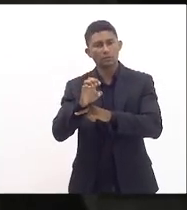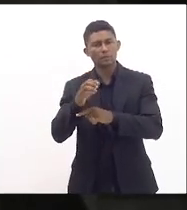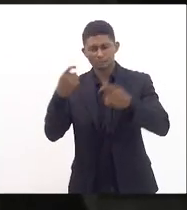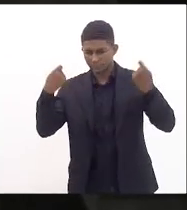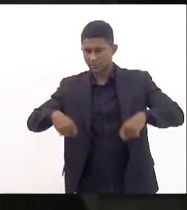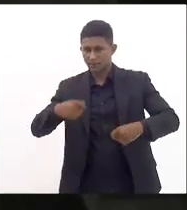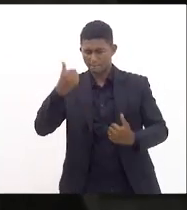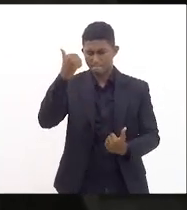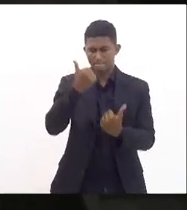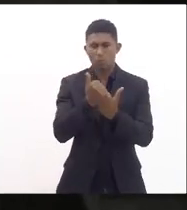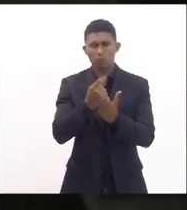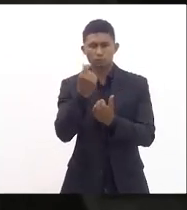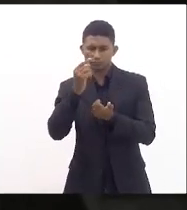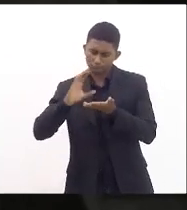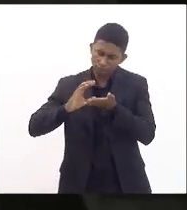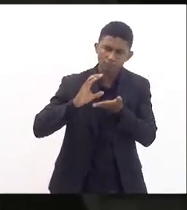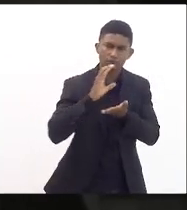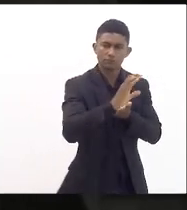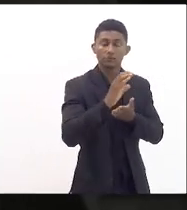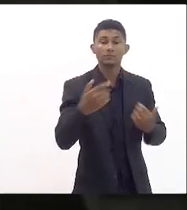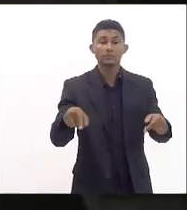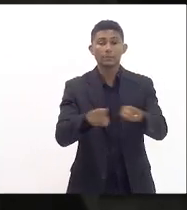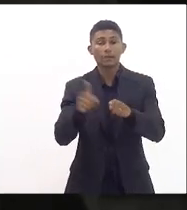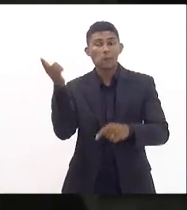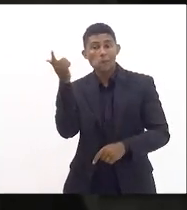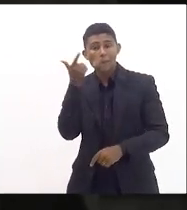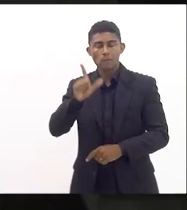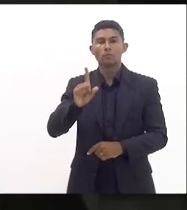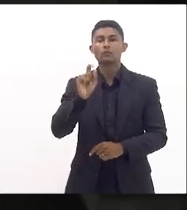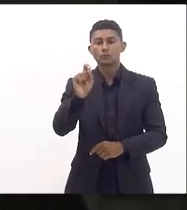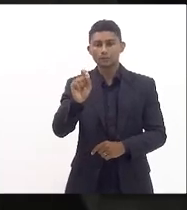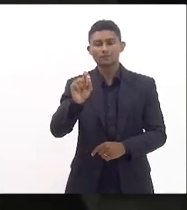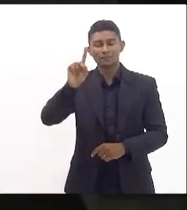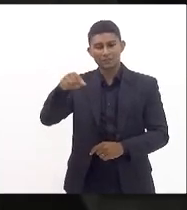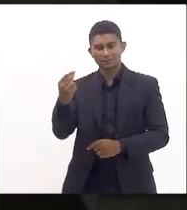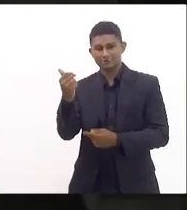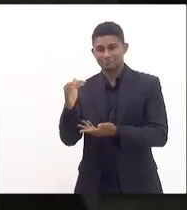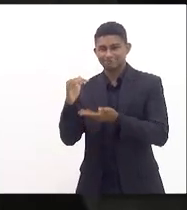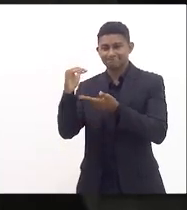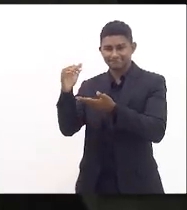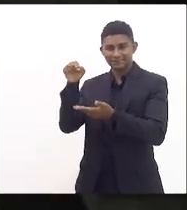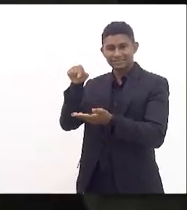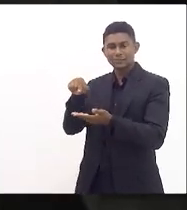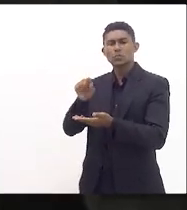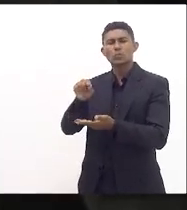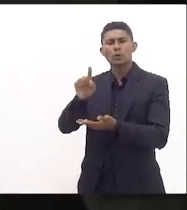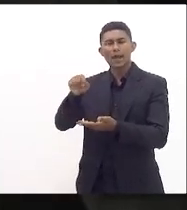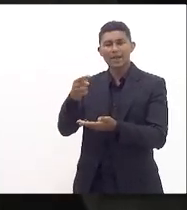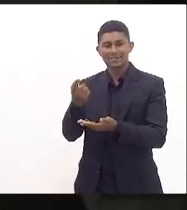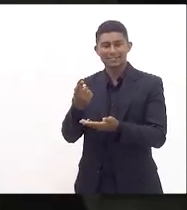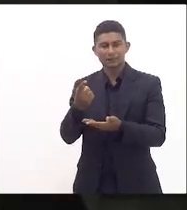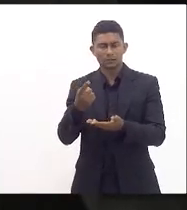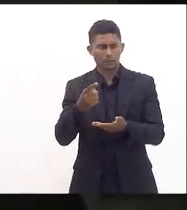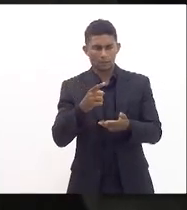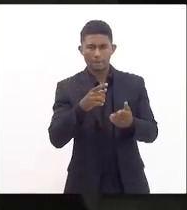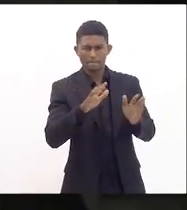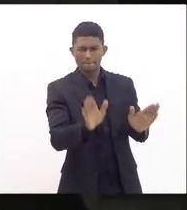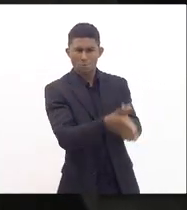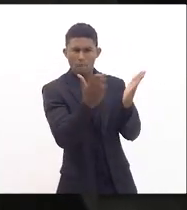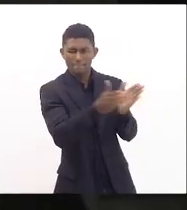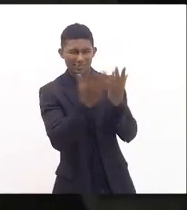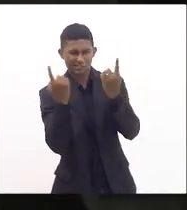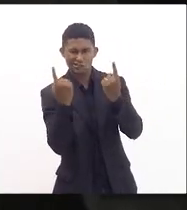produzimos avanços, garantindo uma fonte de custeio, vinculando esse cofinanciamento ao Fundo Estadual de Combate à Pobreza e às Desigualdades